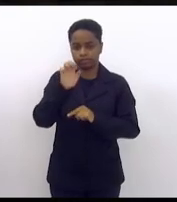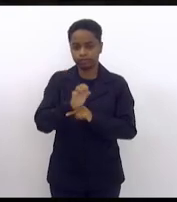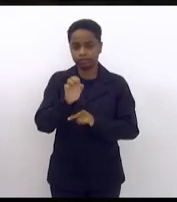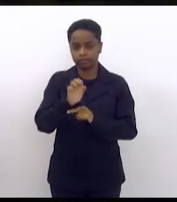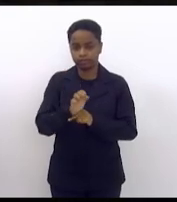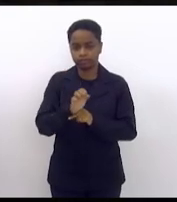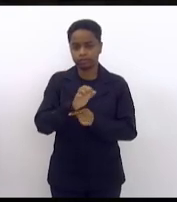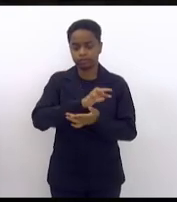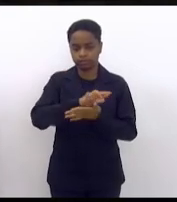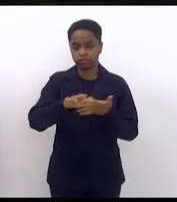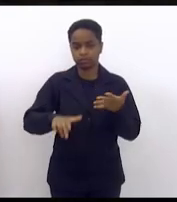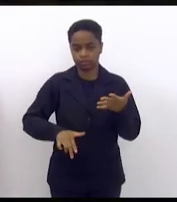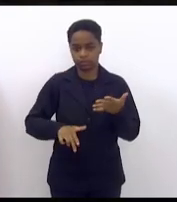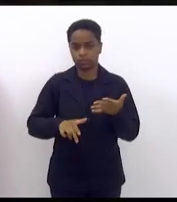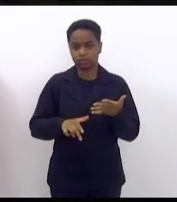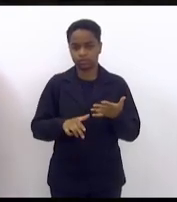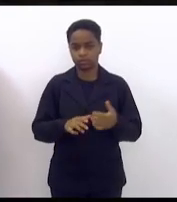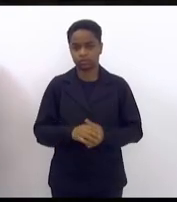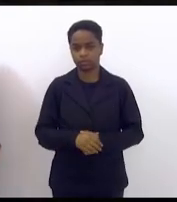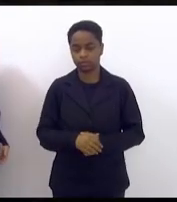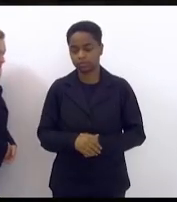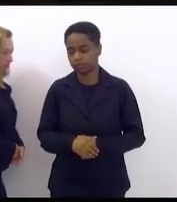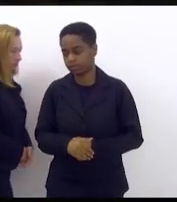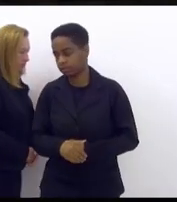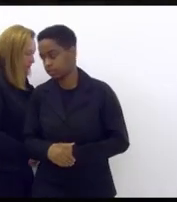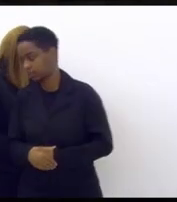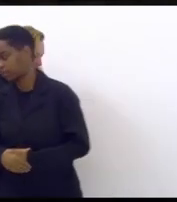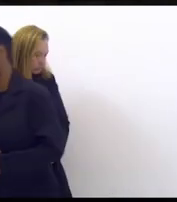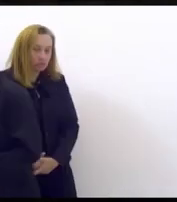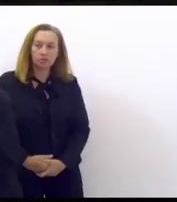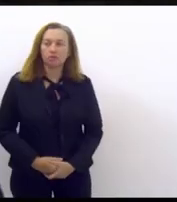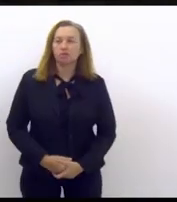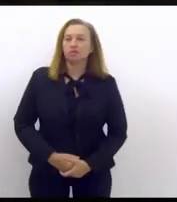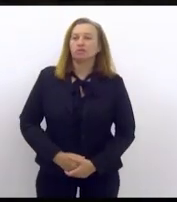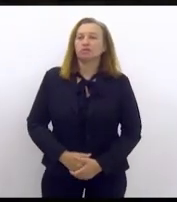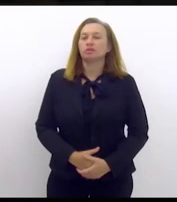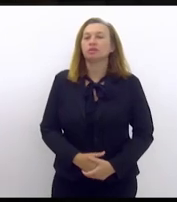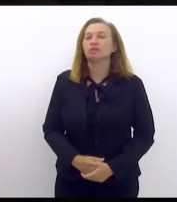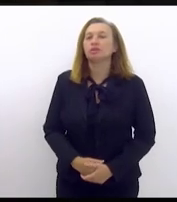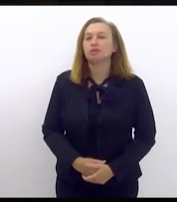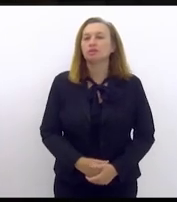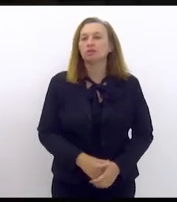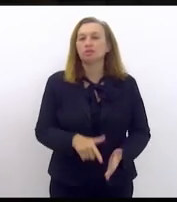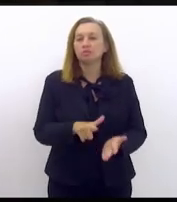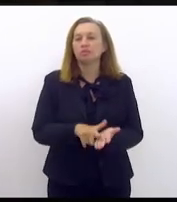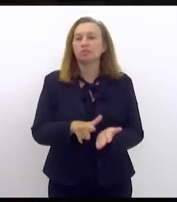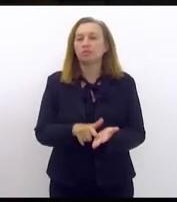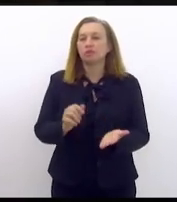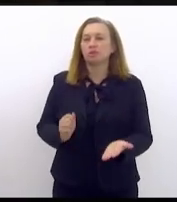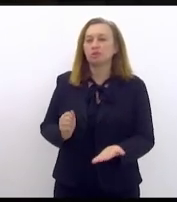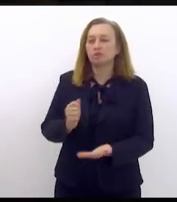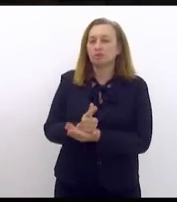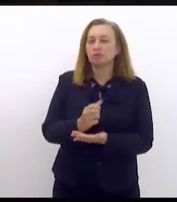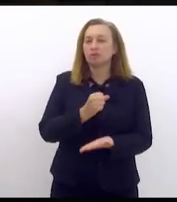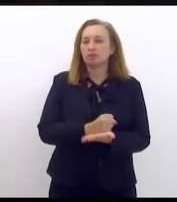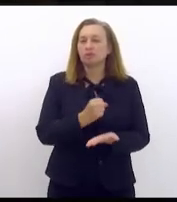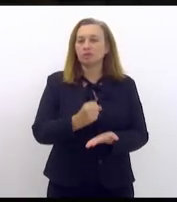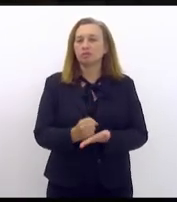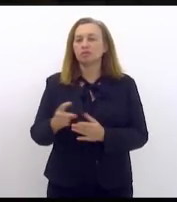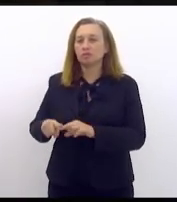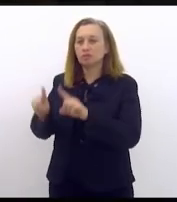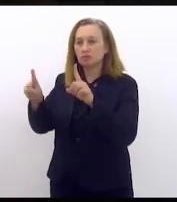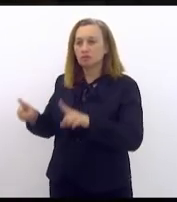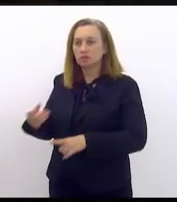estados dificuldades em relação ao aumento da folha de pagamentos para a contratação de